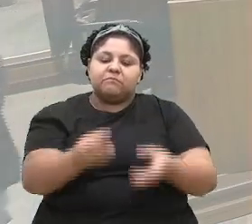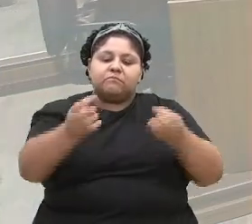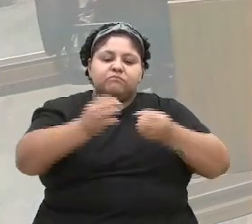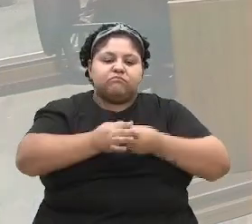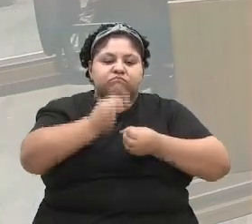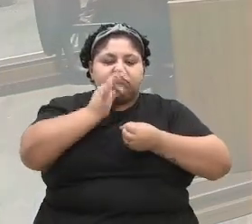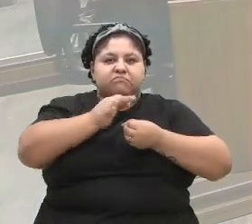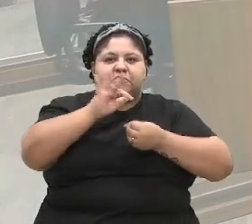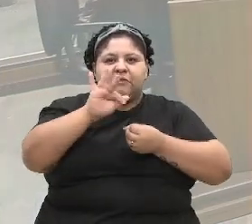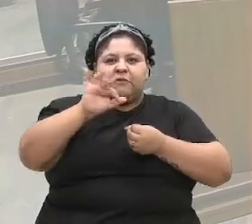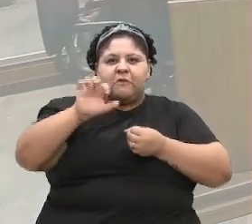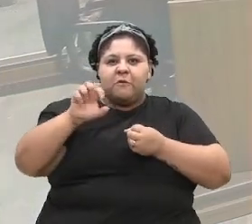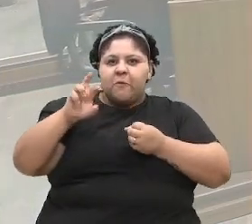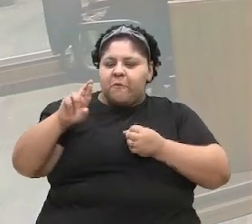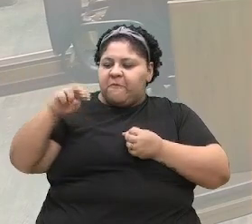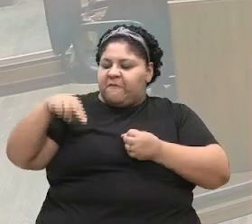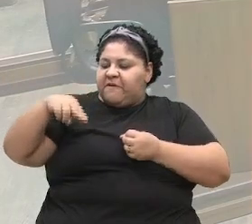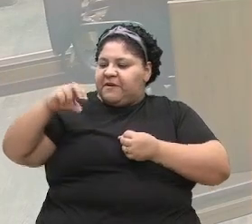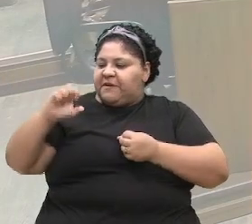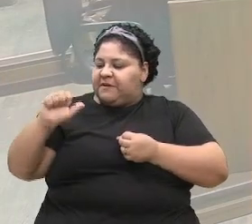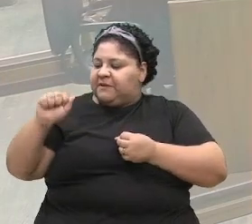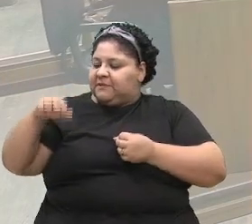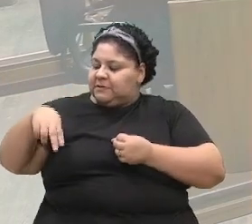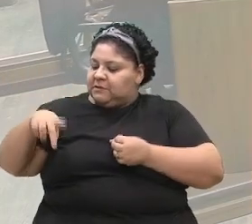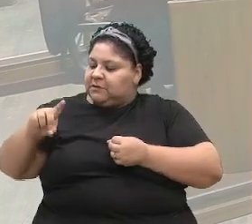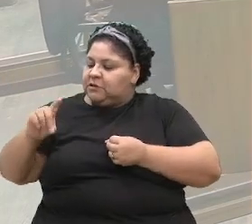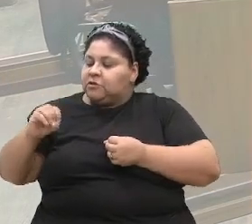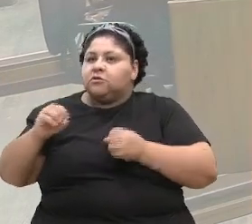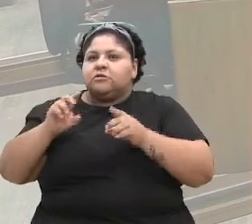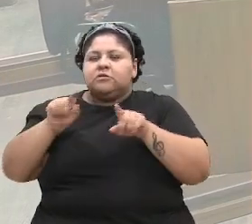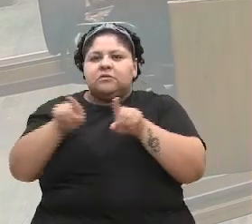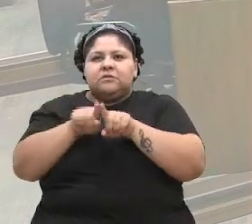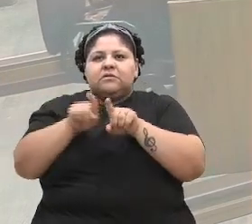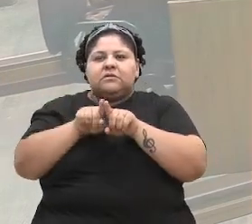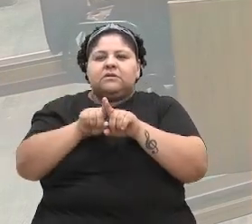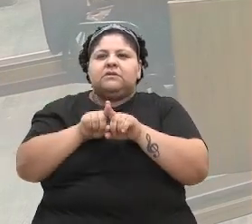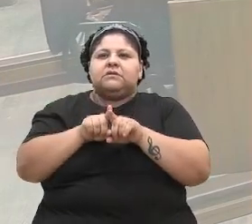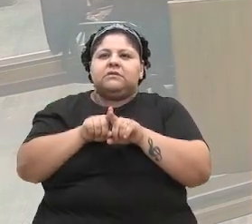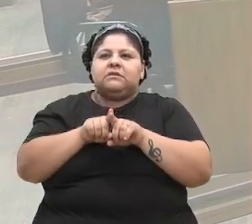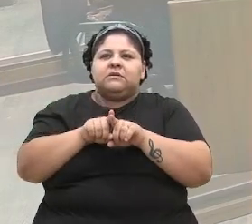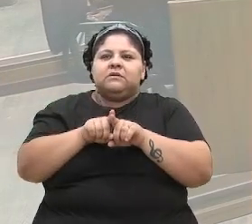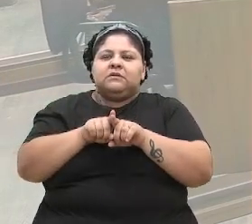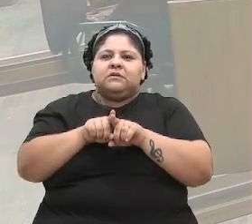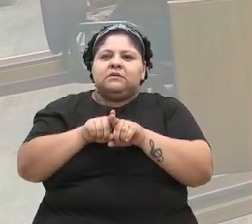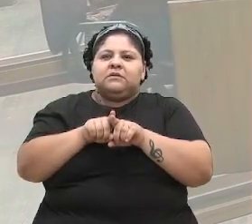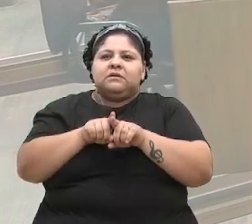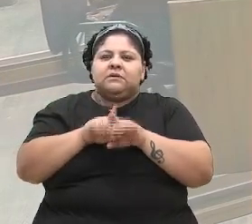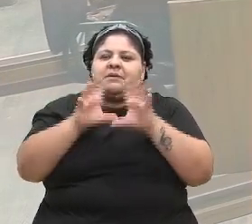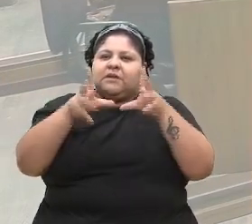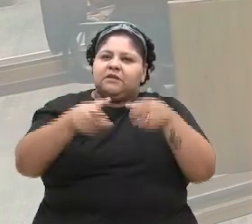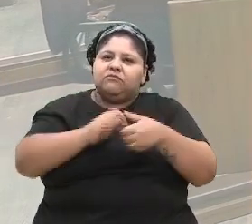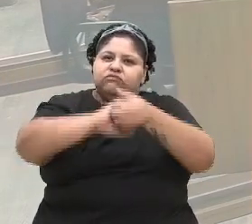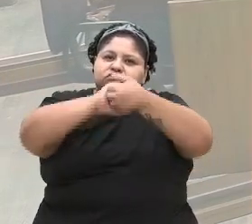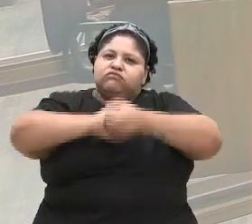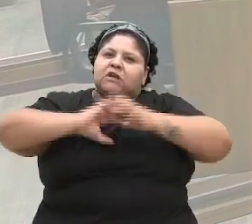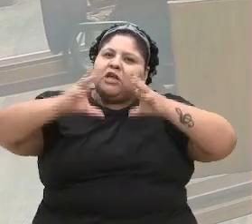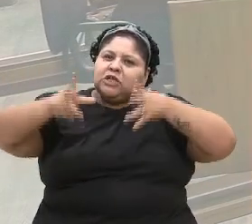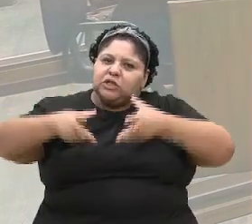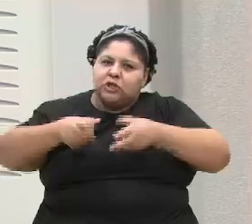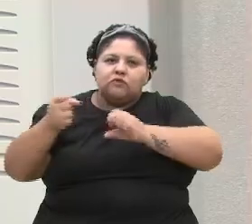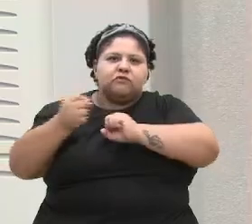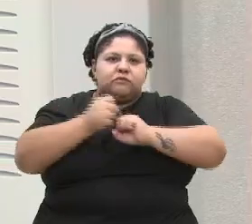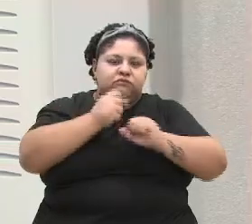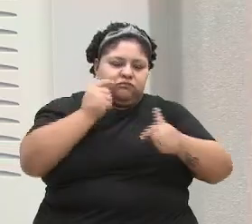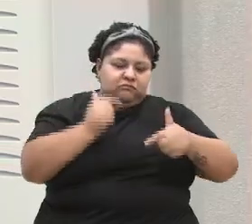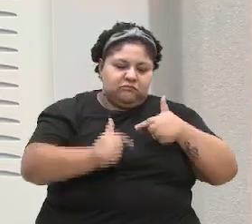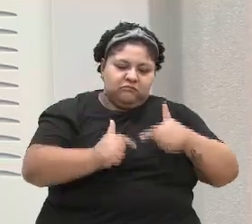senhor Fernando Bertotto, e estender, no nome do Fernando, os cumprimentos a todos aqueles que puderam